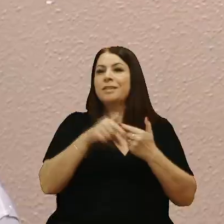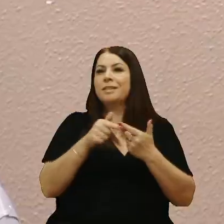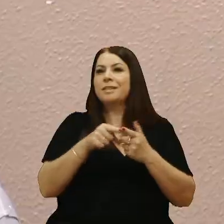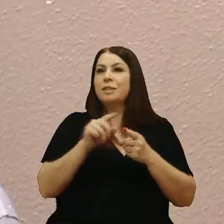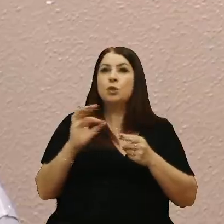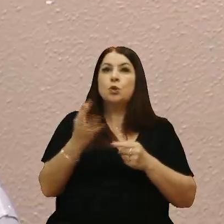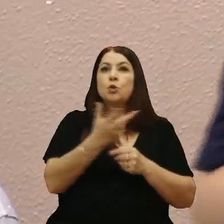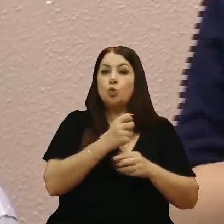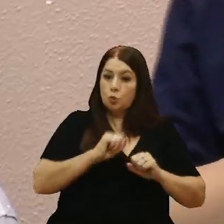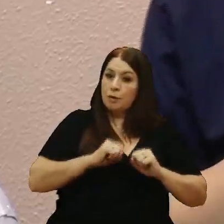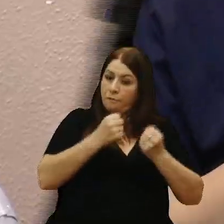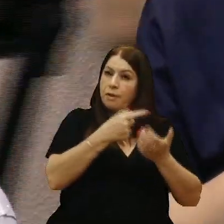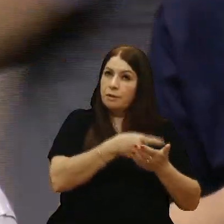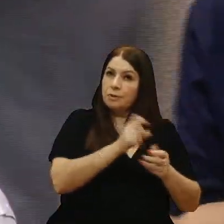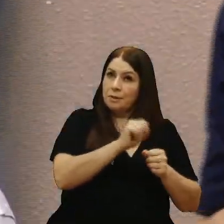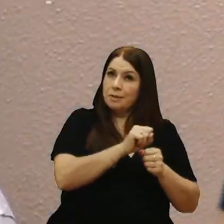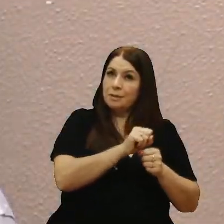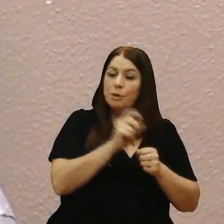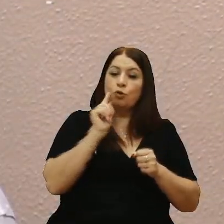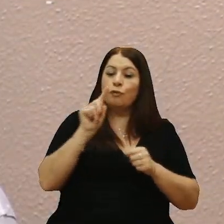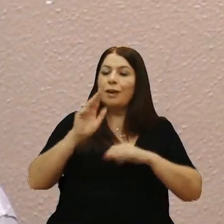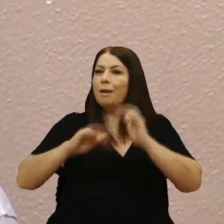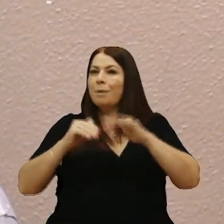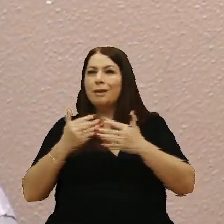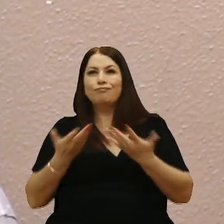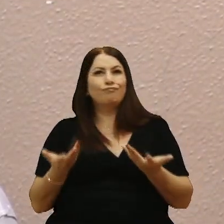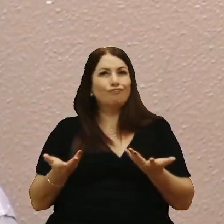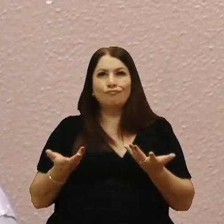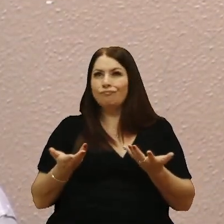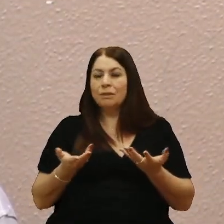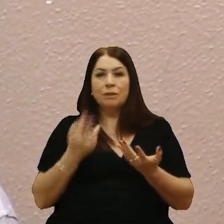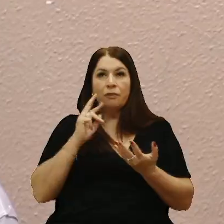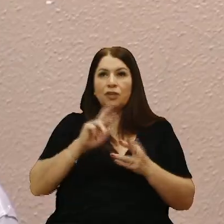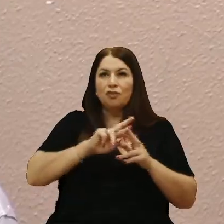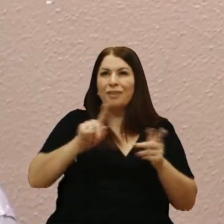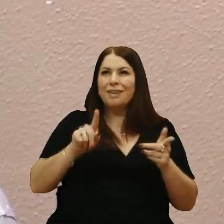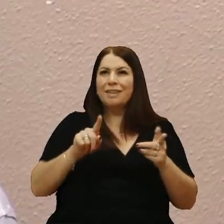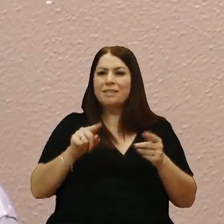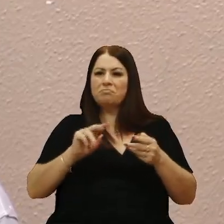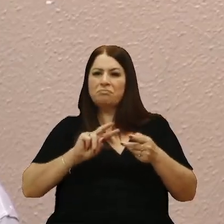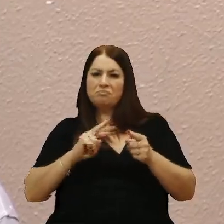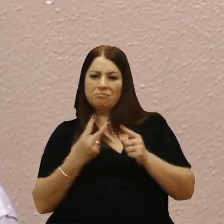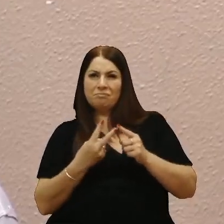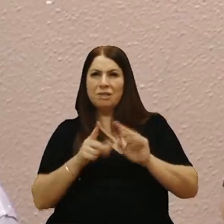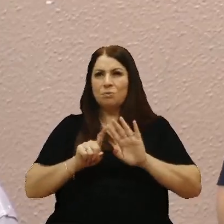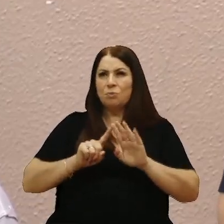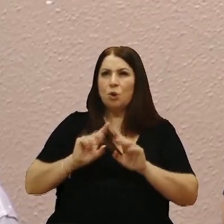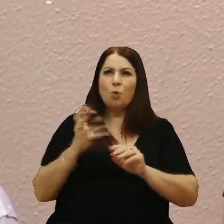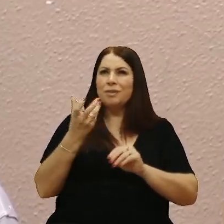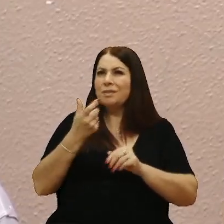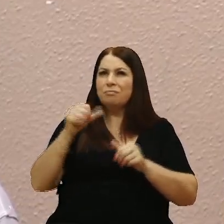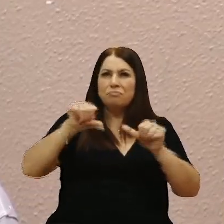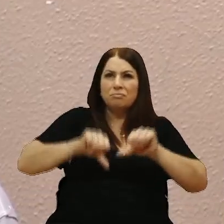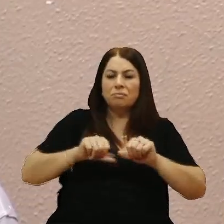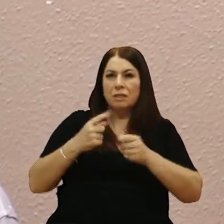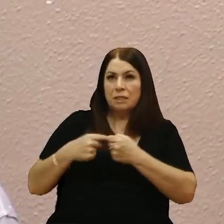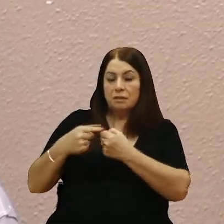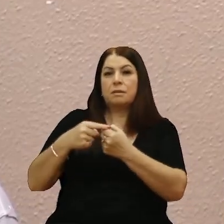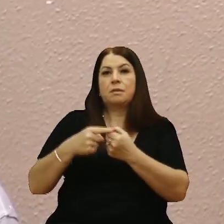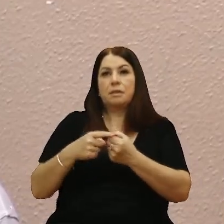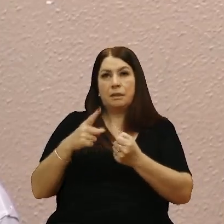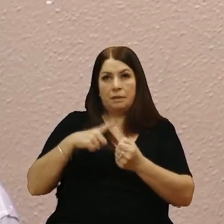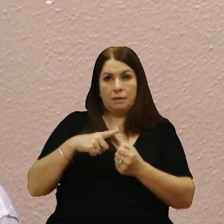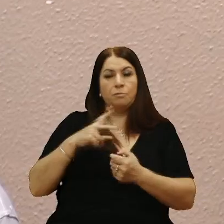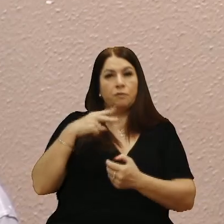que todo mundo defende, mas quando a gente vai ver na prática mesmo, a gente vê diversas distorções acontecendo na nossa cidade. Nós temos tido,